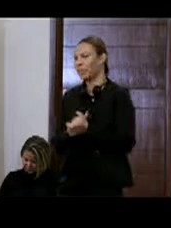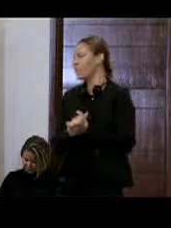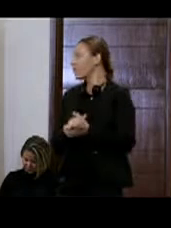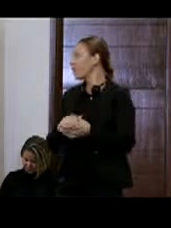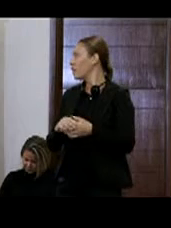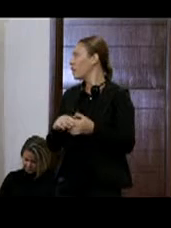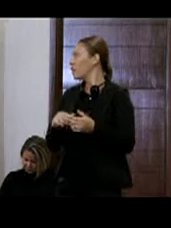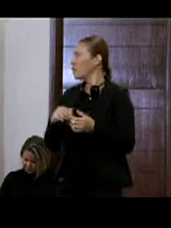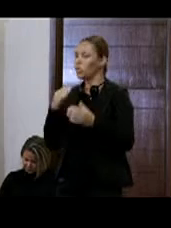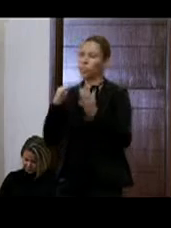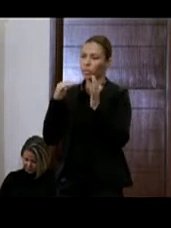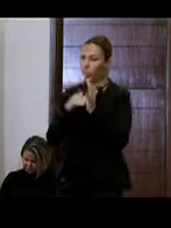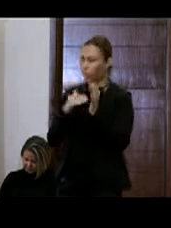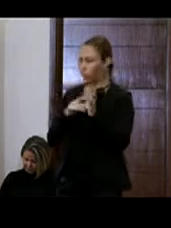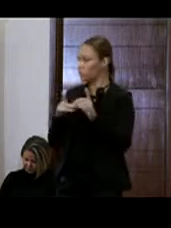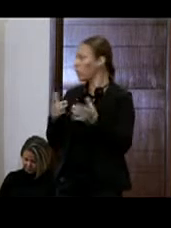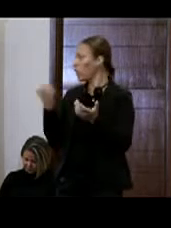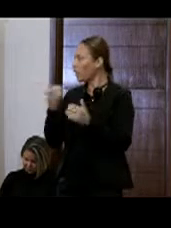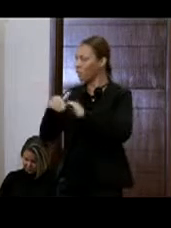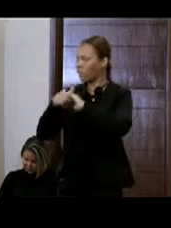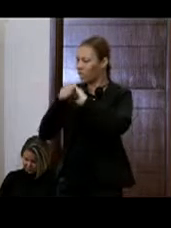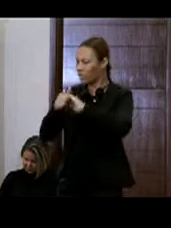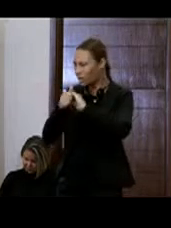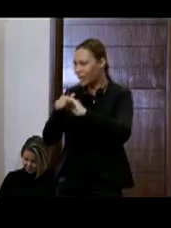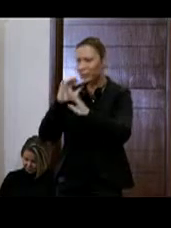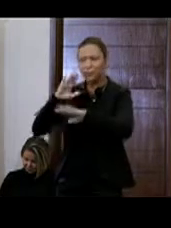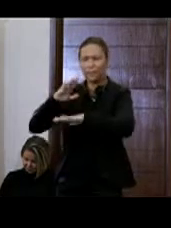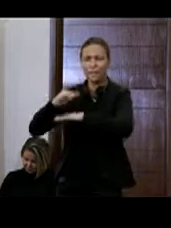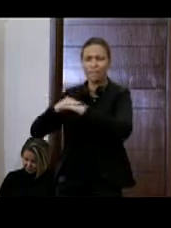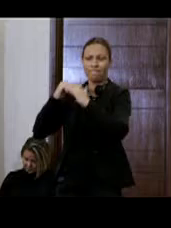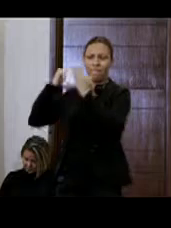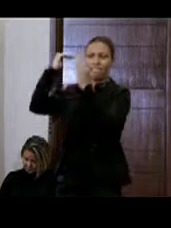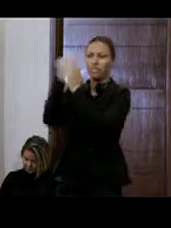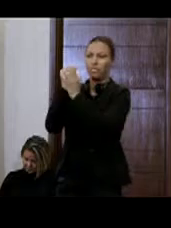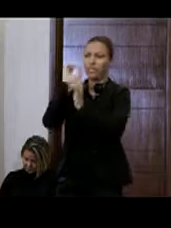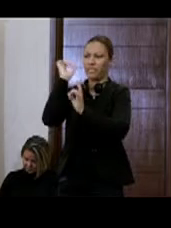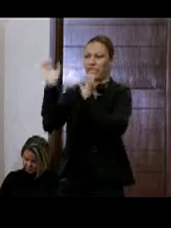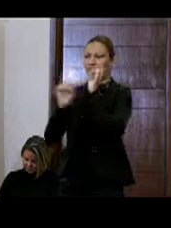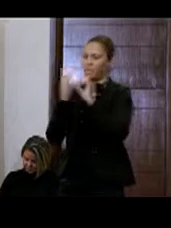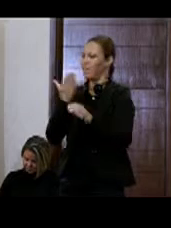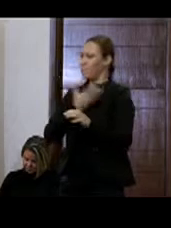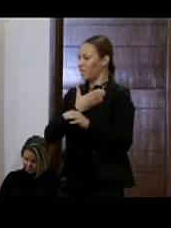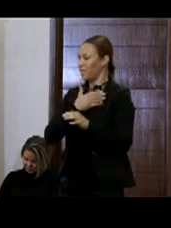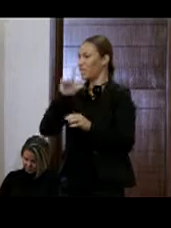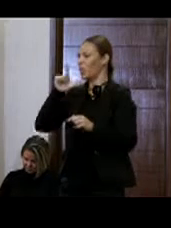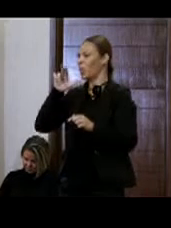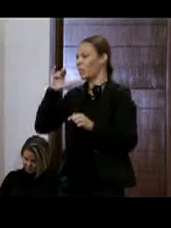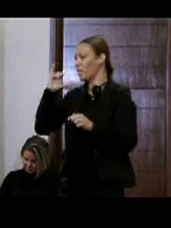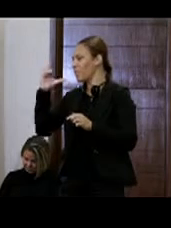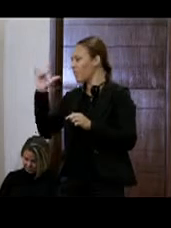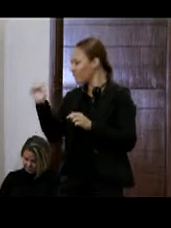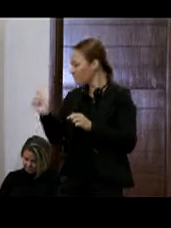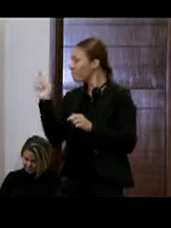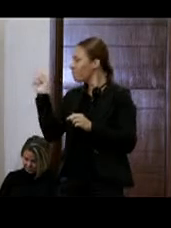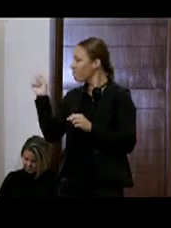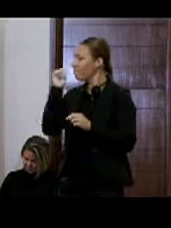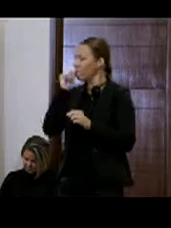E, por último, né, eu queria fazer uma saudação muitíssimo especial à minha querida Ana Lúcia Hartmann, do nosso grupo de